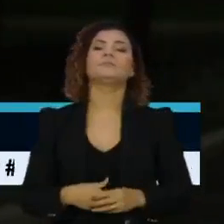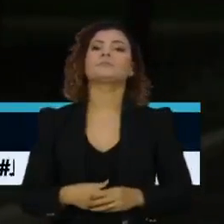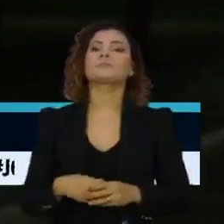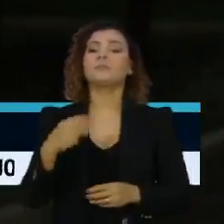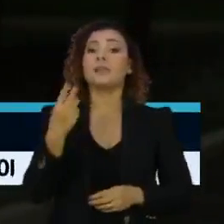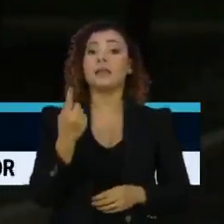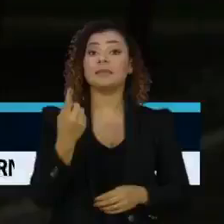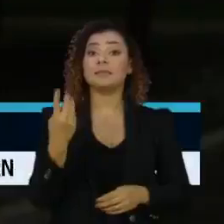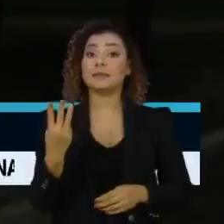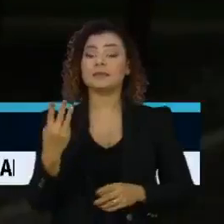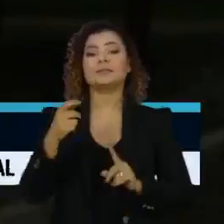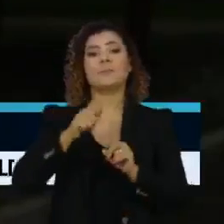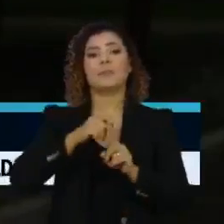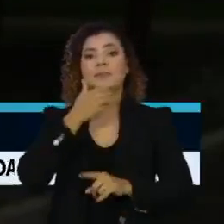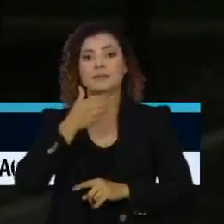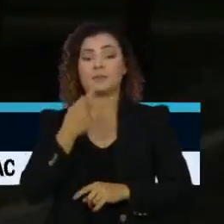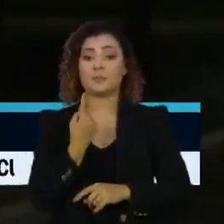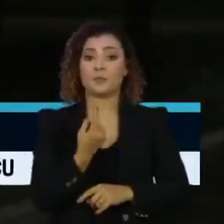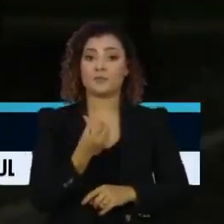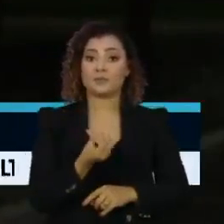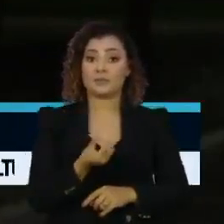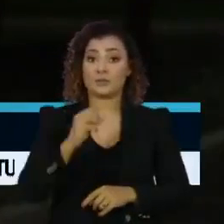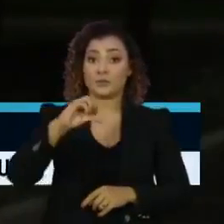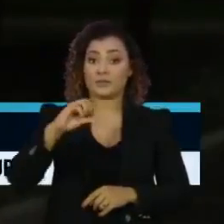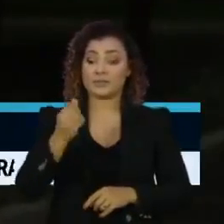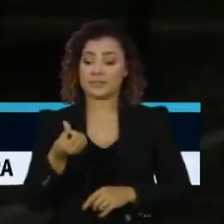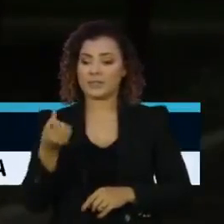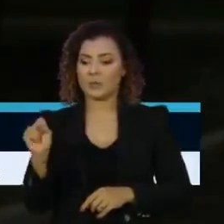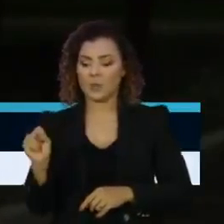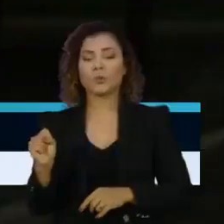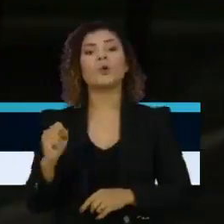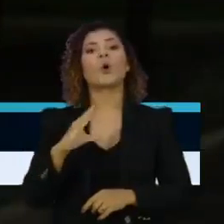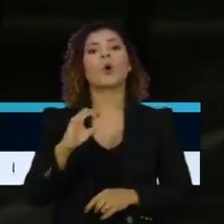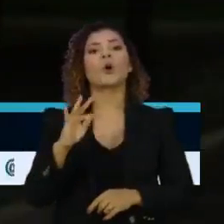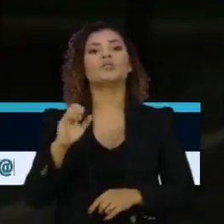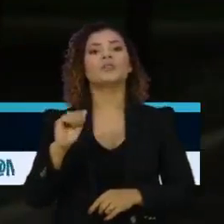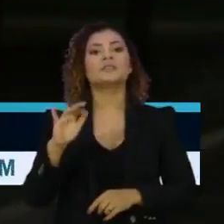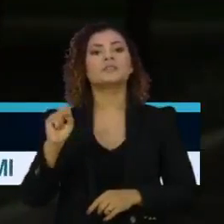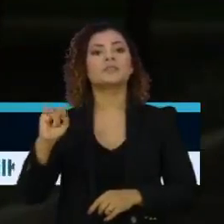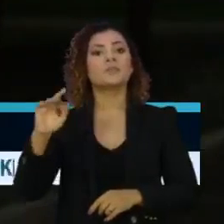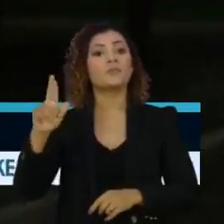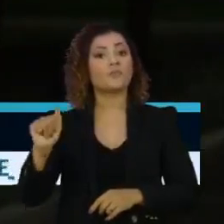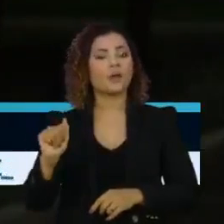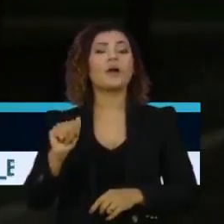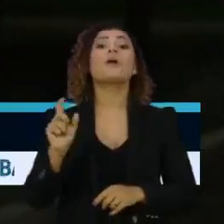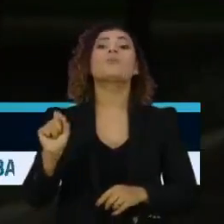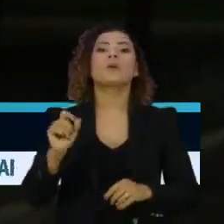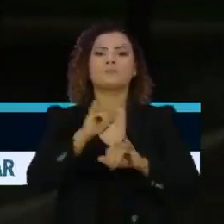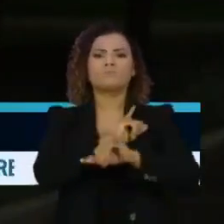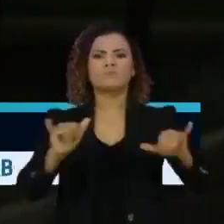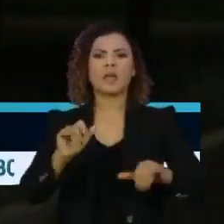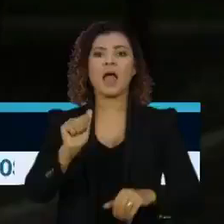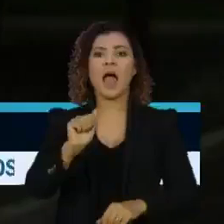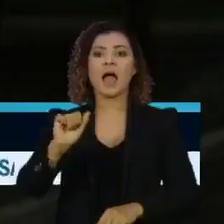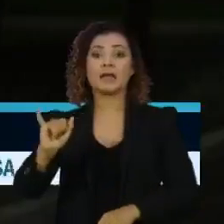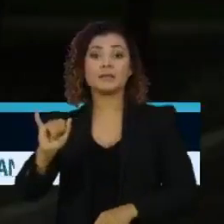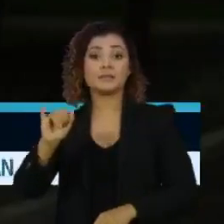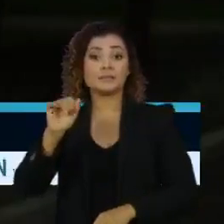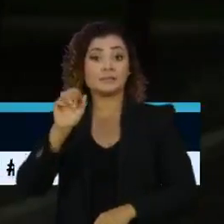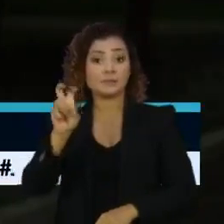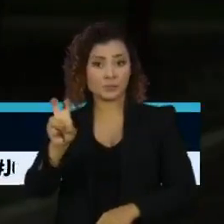13 de dezembro de 68, o presidente Costa e Silva emitiu o ato institucional número 5, que fechou o